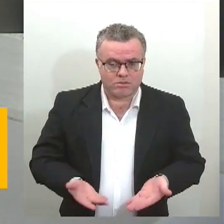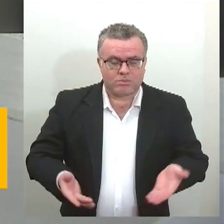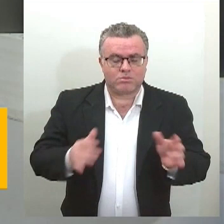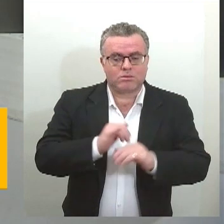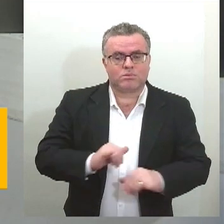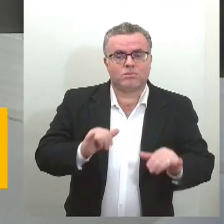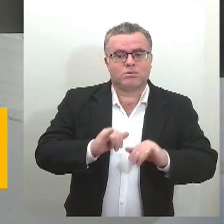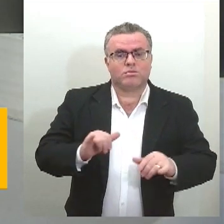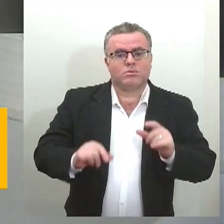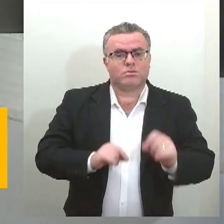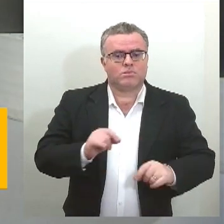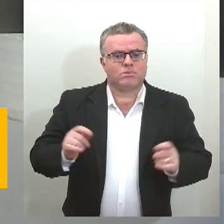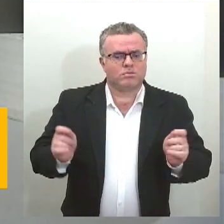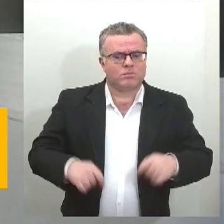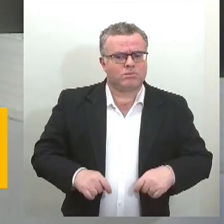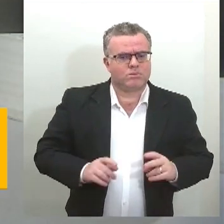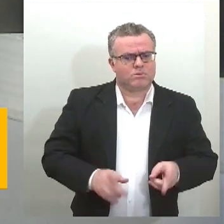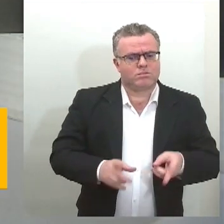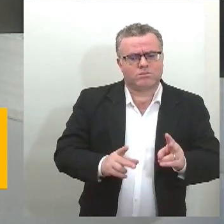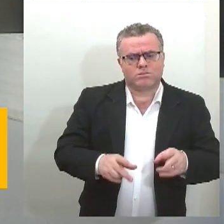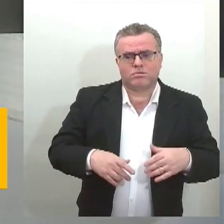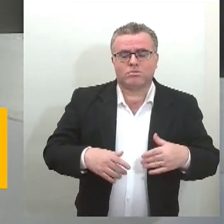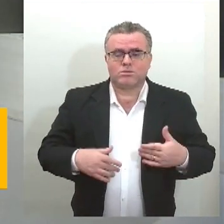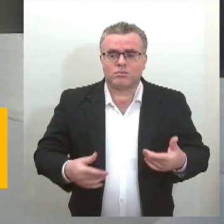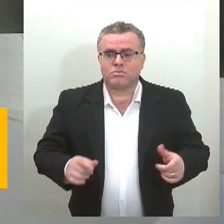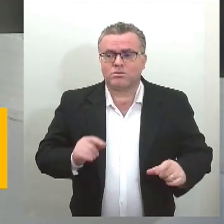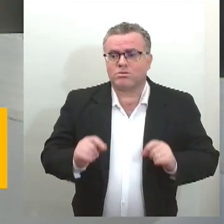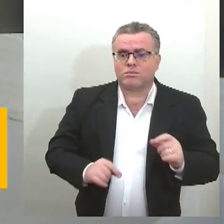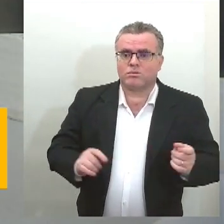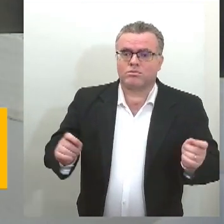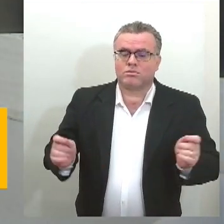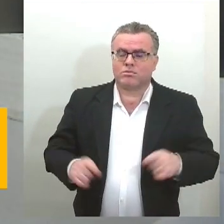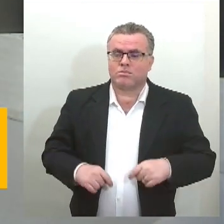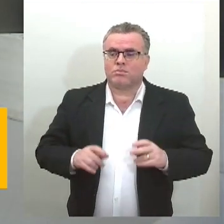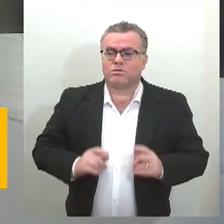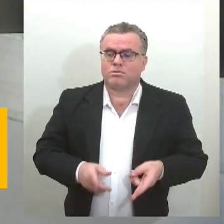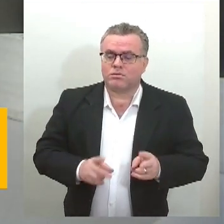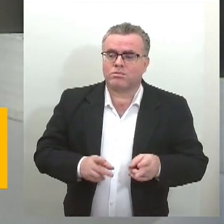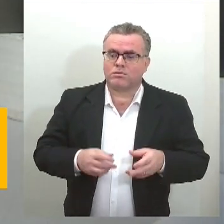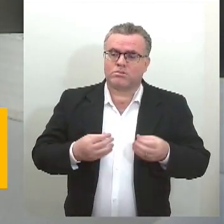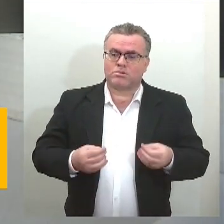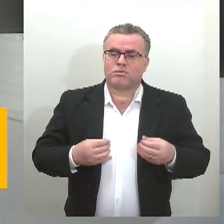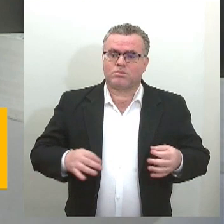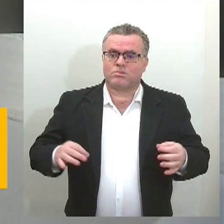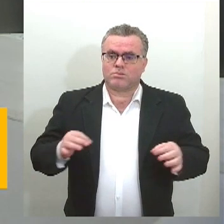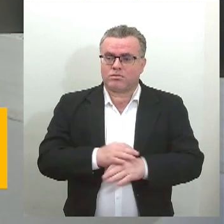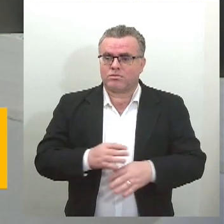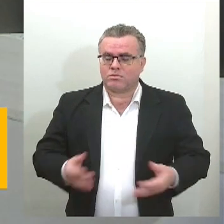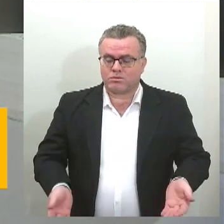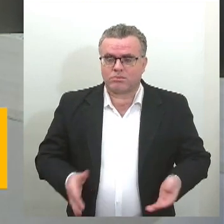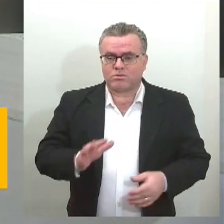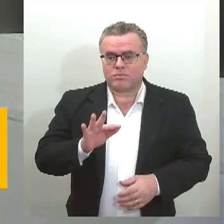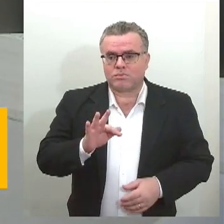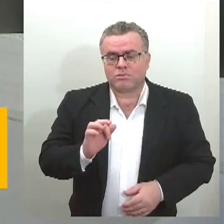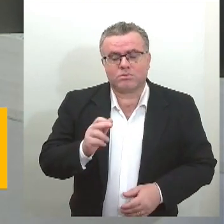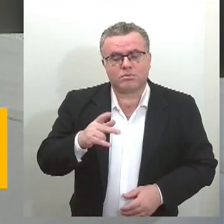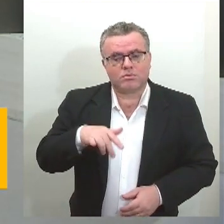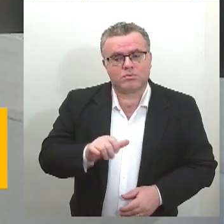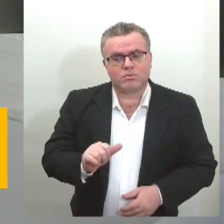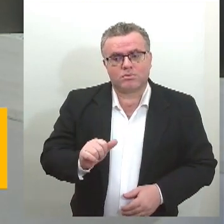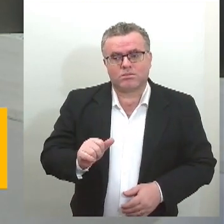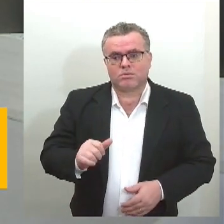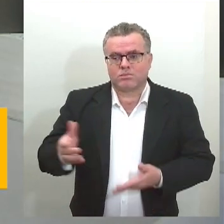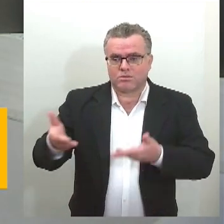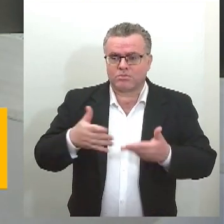das fundadoras da associação, a psicóloga Fabiana Bezerra. Bom dia, Fabiana, seja muito bem-vinda. Tudo bem com você?